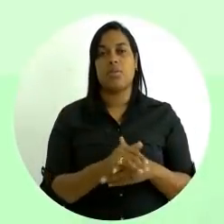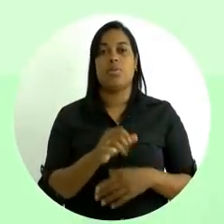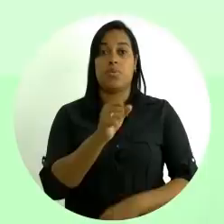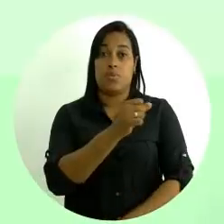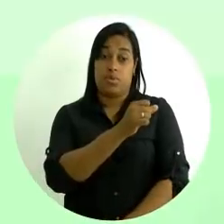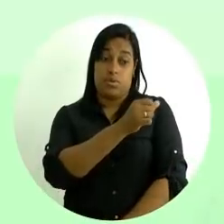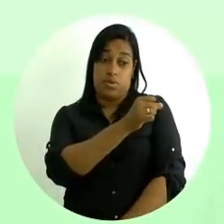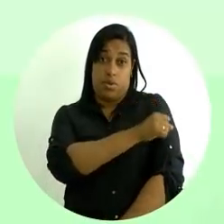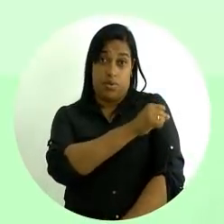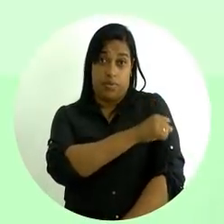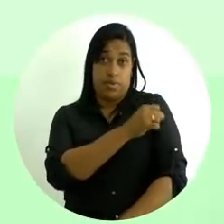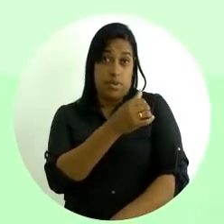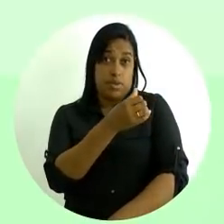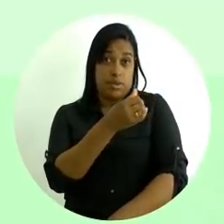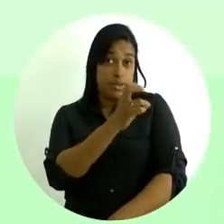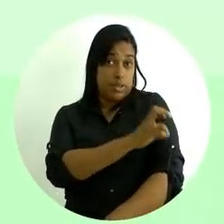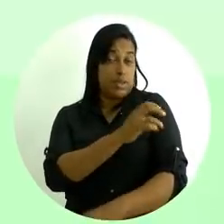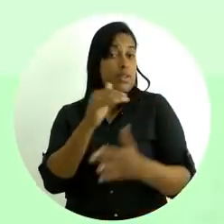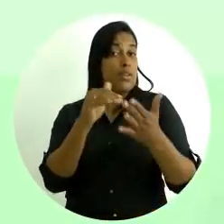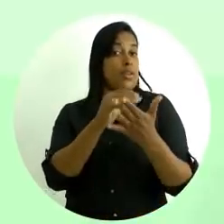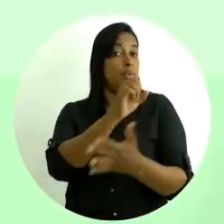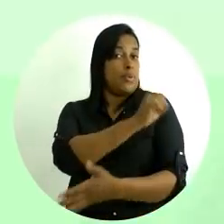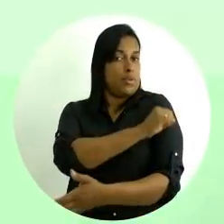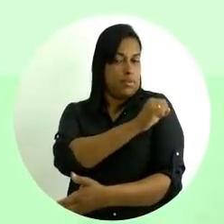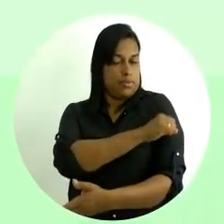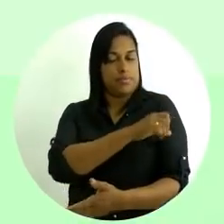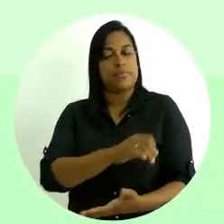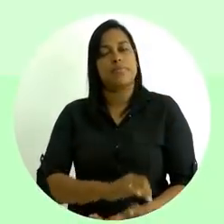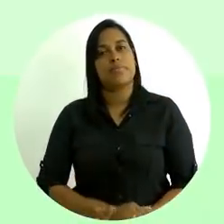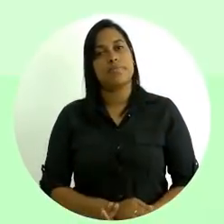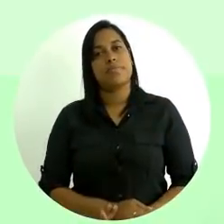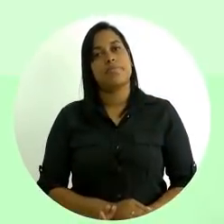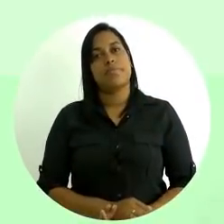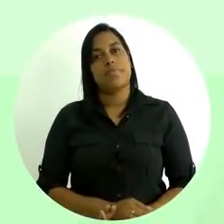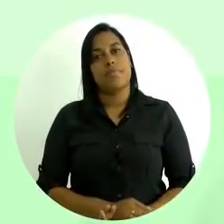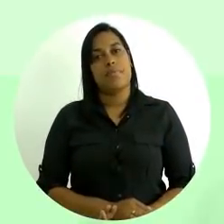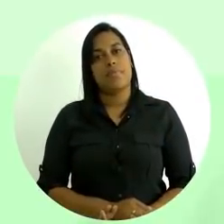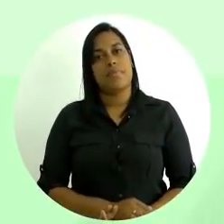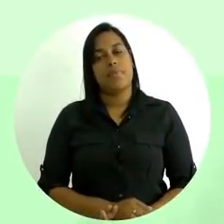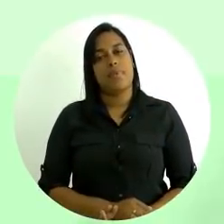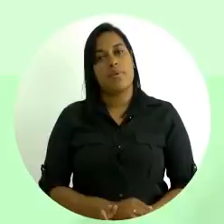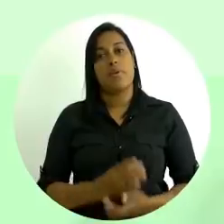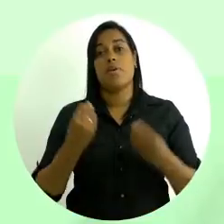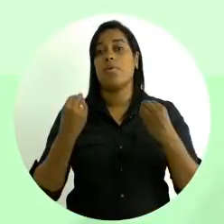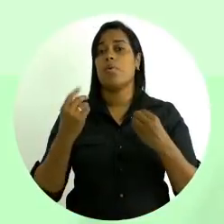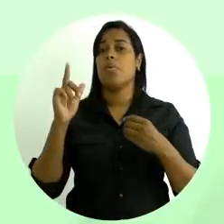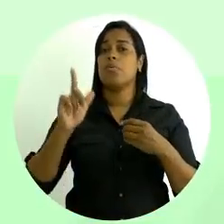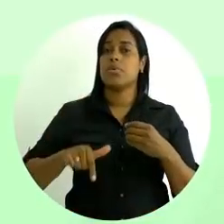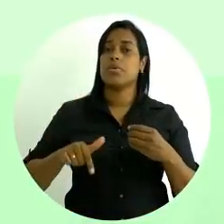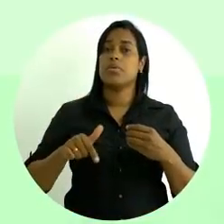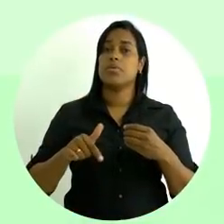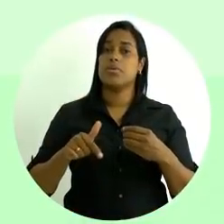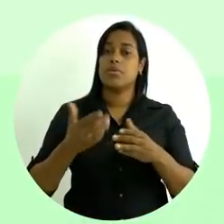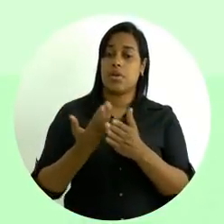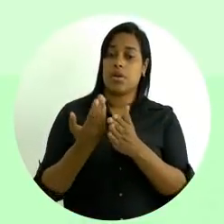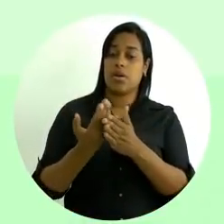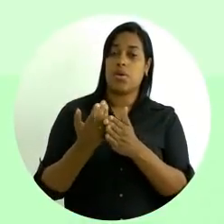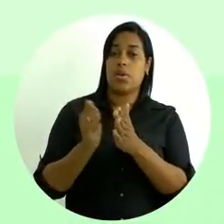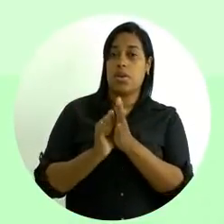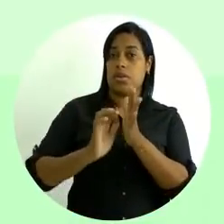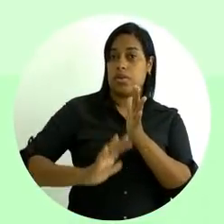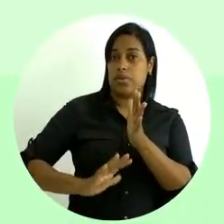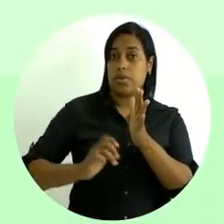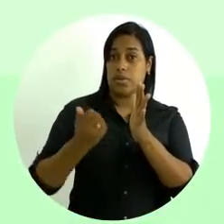ensino fundamental 2, que são os anos finais, tá bom? E como funciona isso na